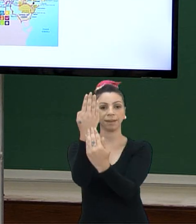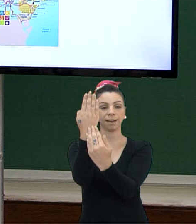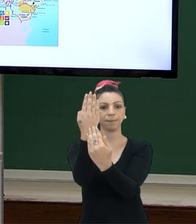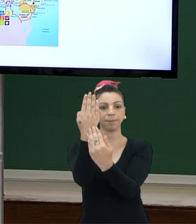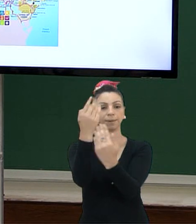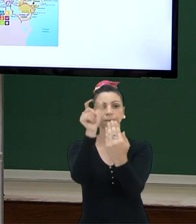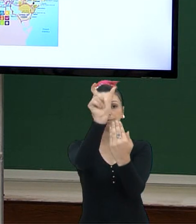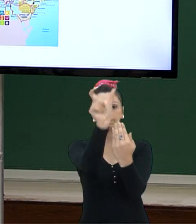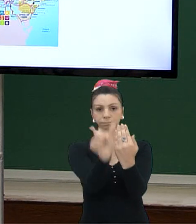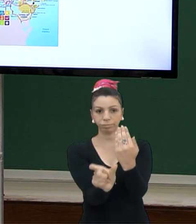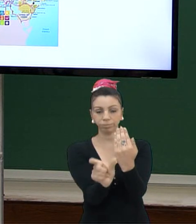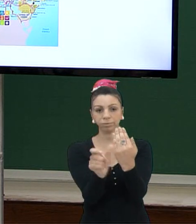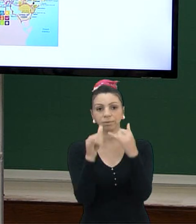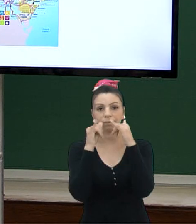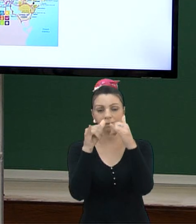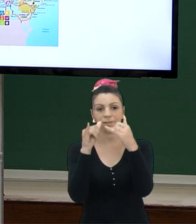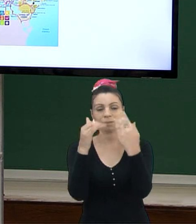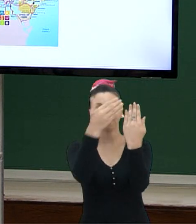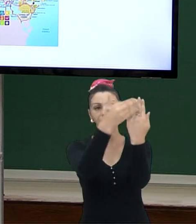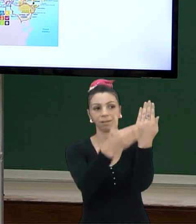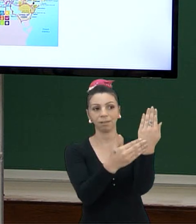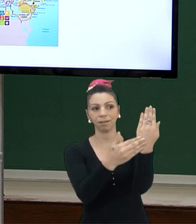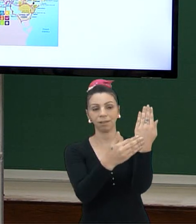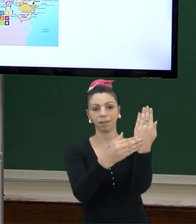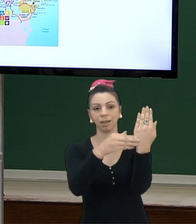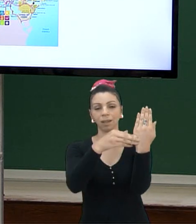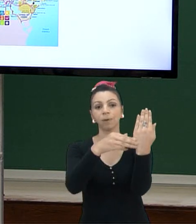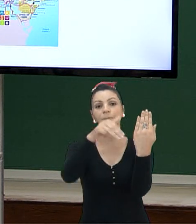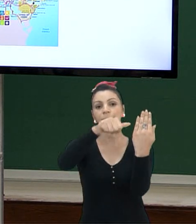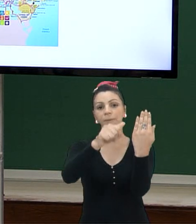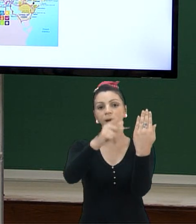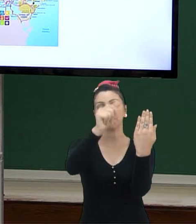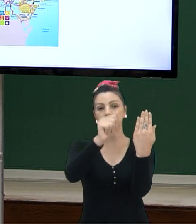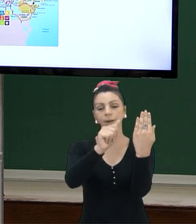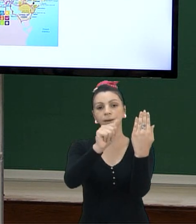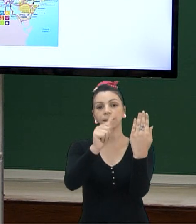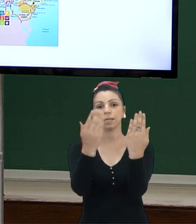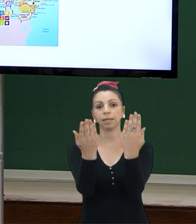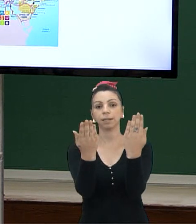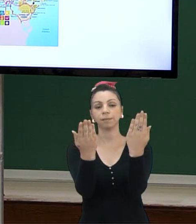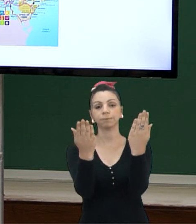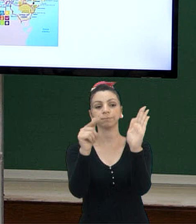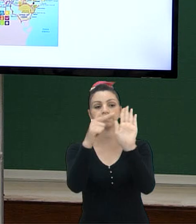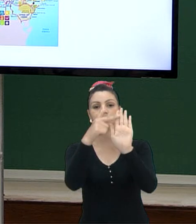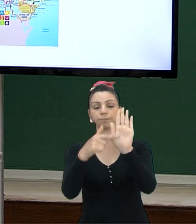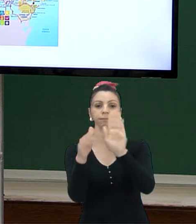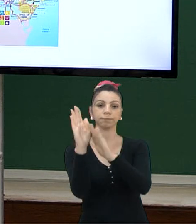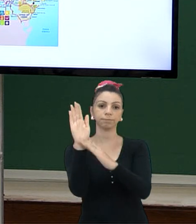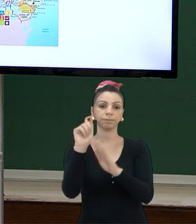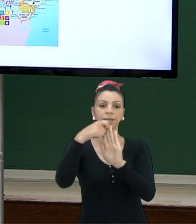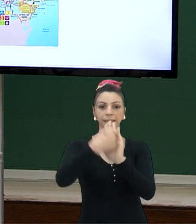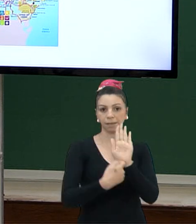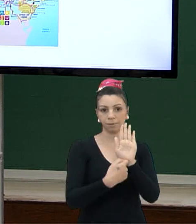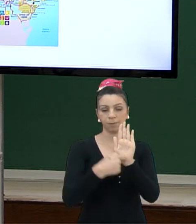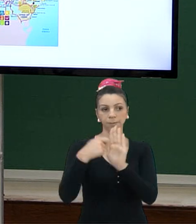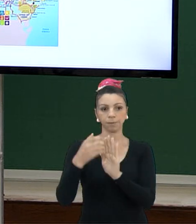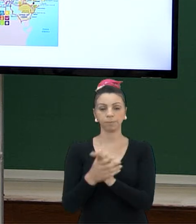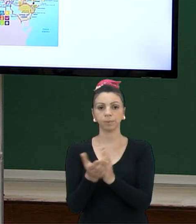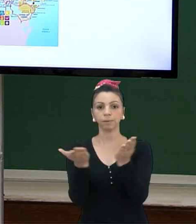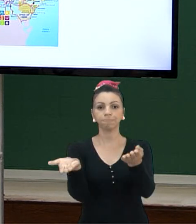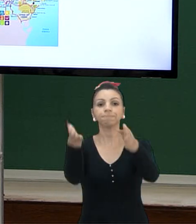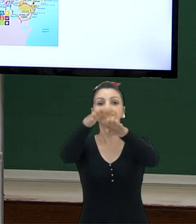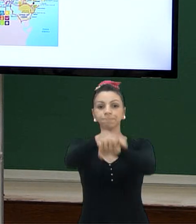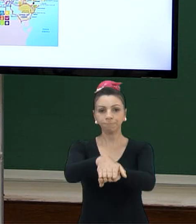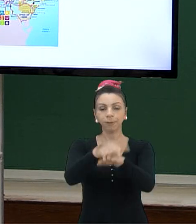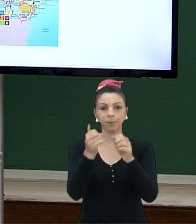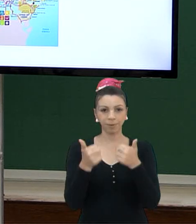e a capa. E dentro dele todo o texto. Quando nós fecharmos, dá bem certo.